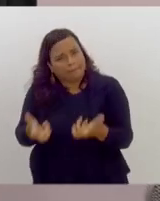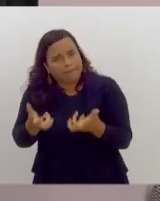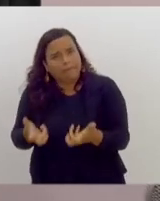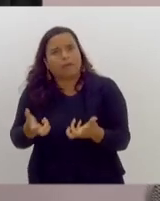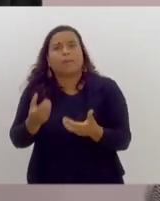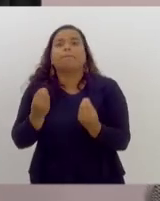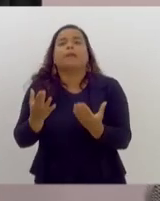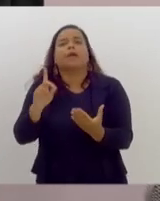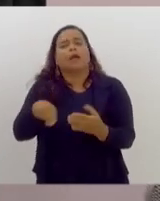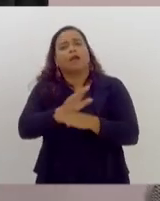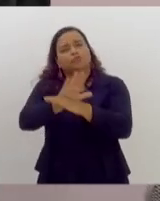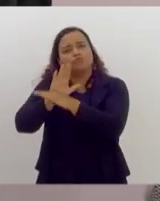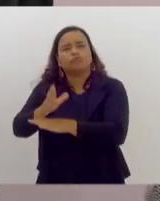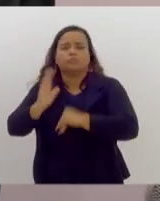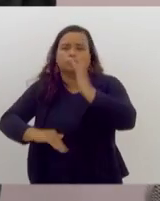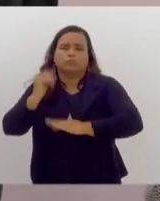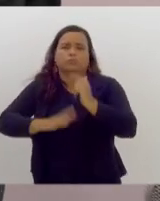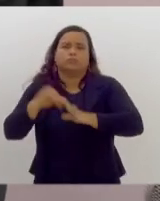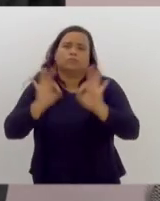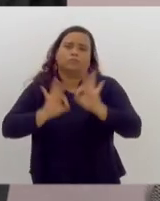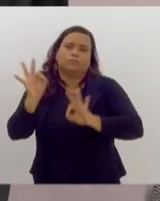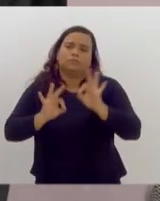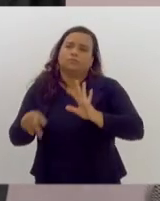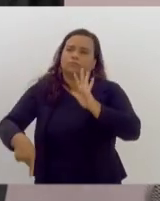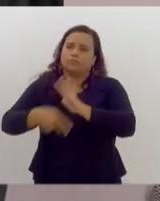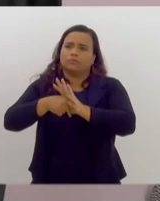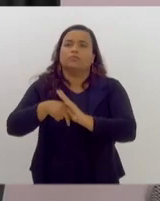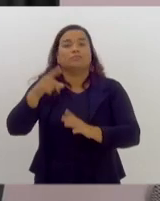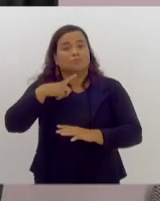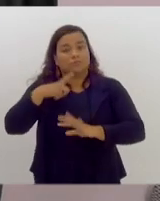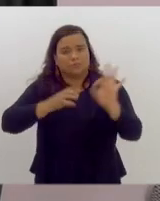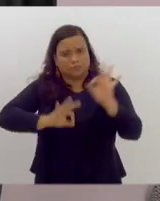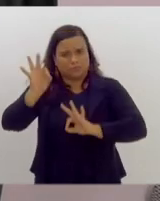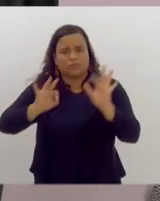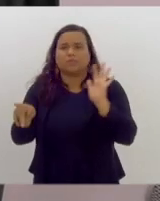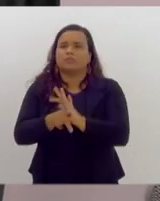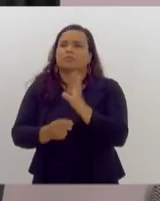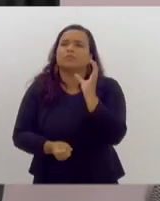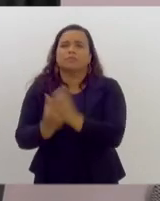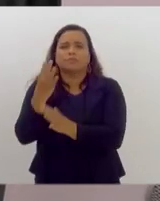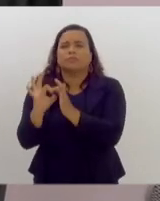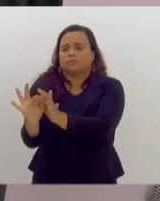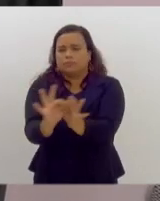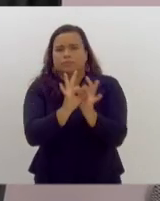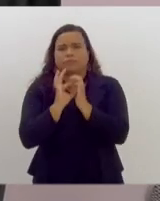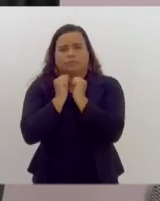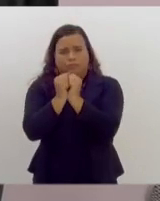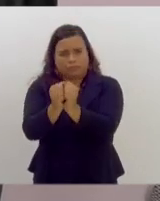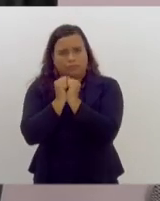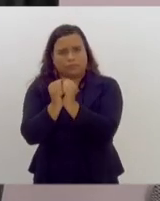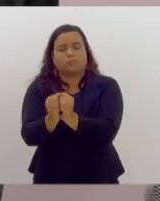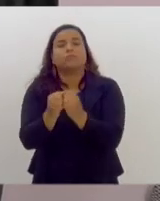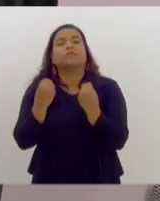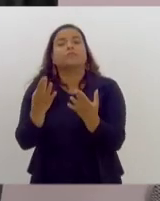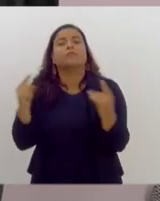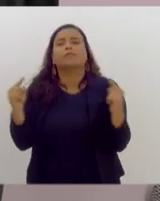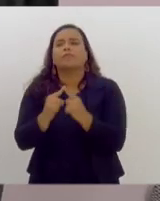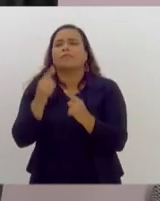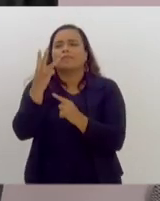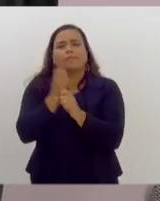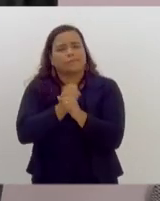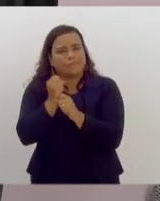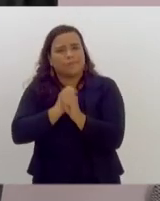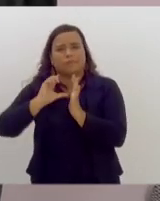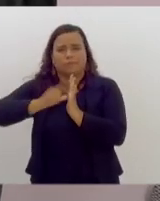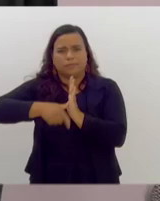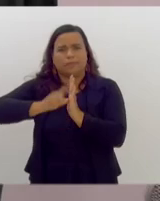para contribuir com o aperfeiçoamento do plano. Nós temos um plano que foi construído coletivamente, que, nesses 3 anos de